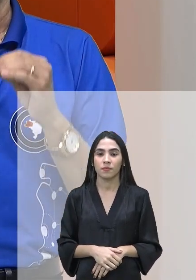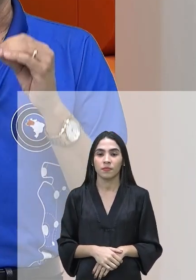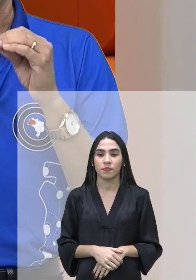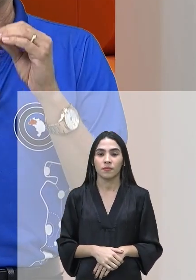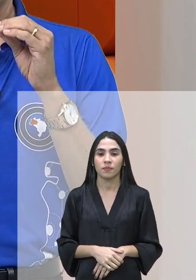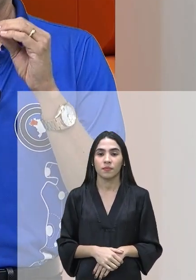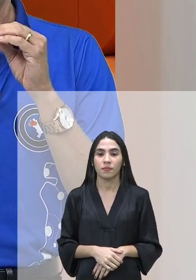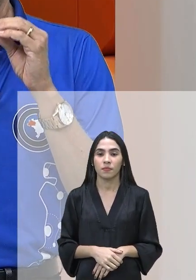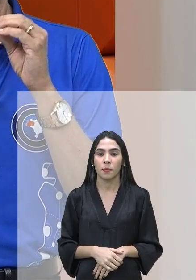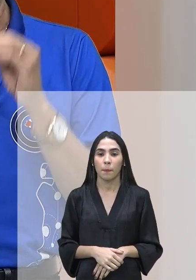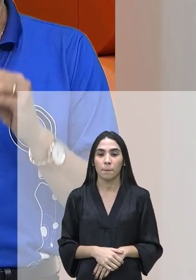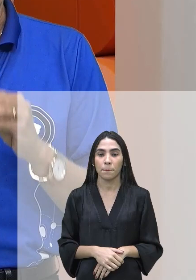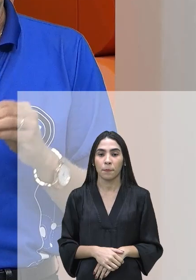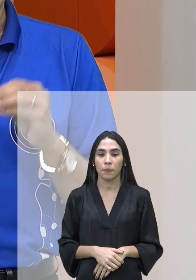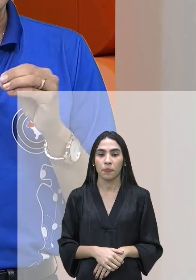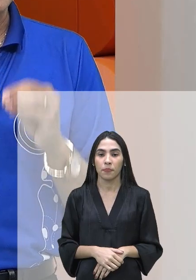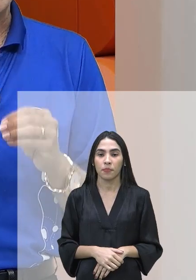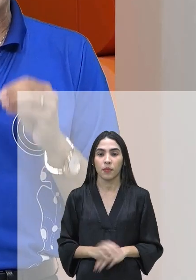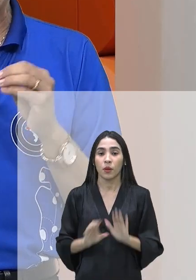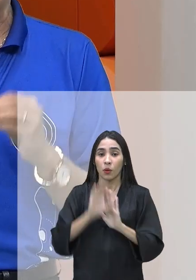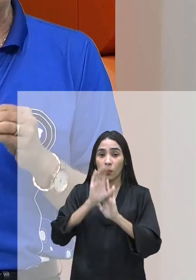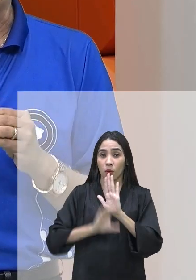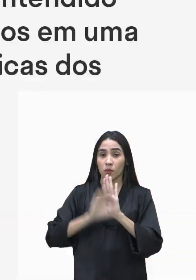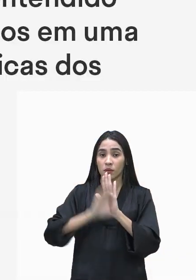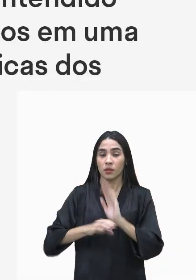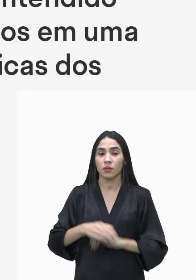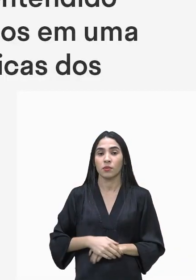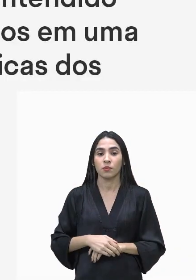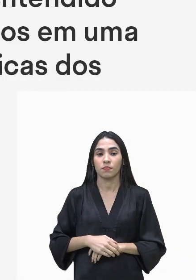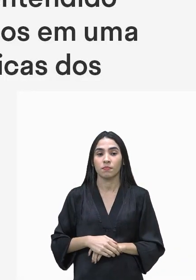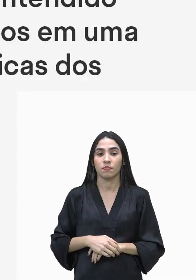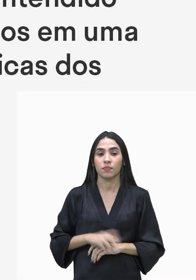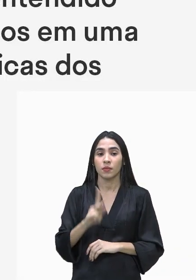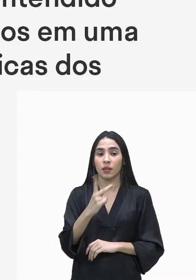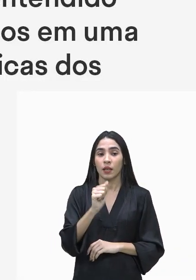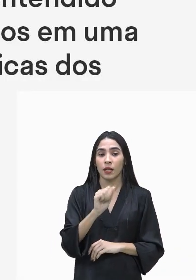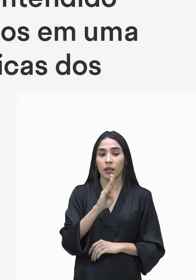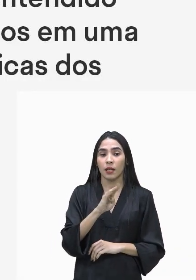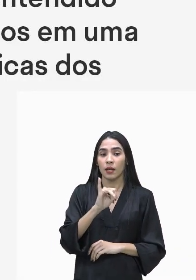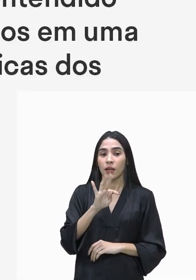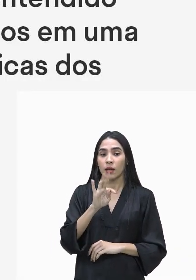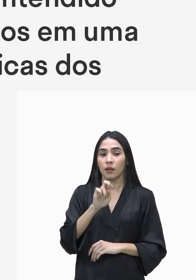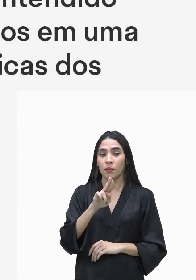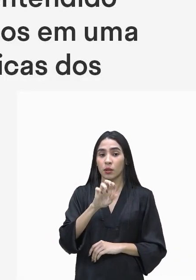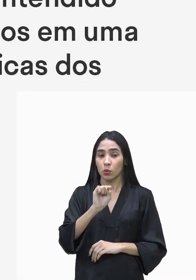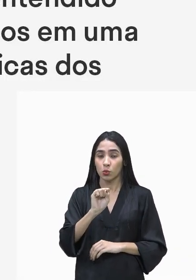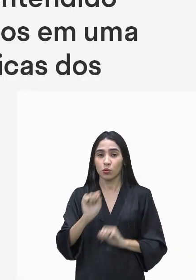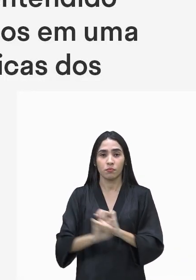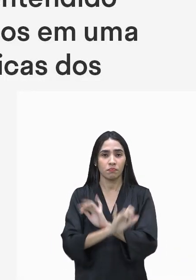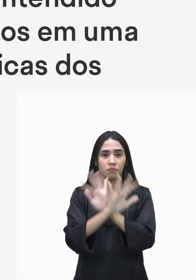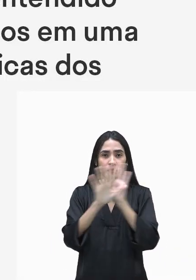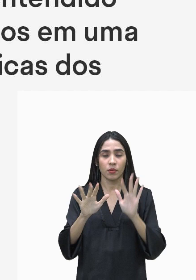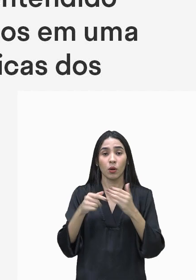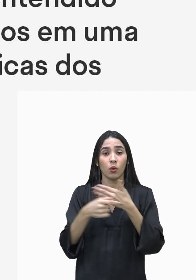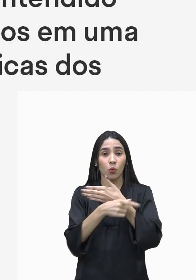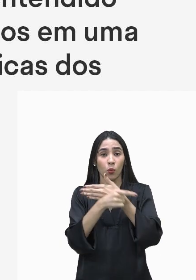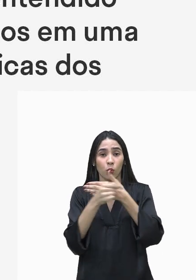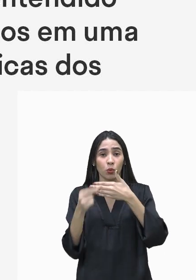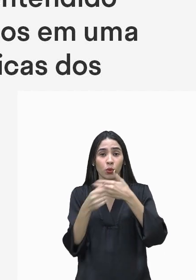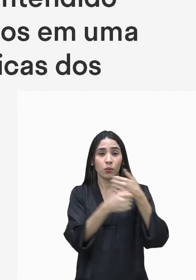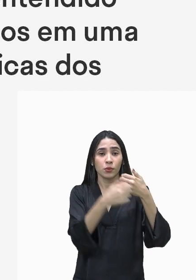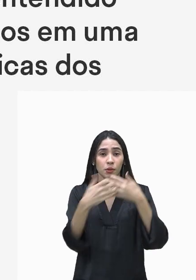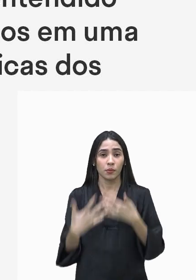o conceito de hábitos. Tendo esse conceito de hábitos claro, Bourdieu